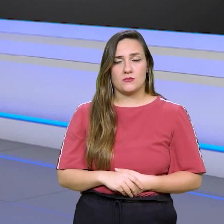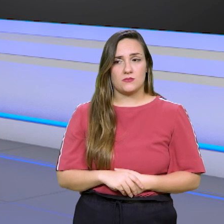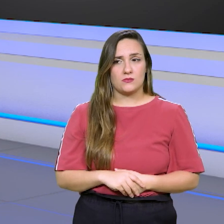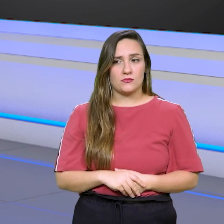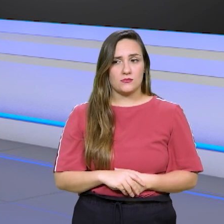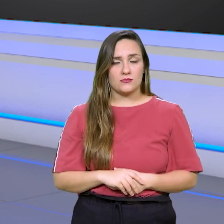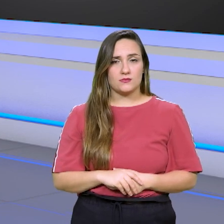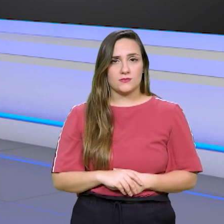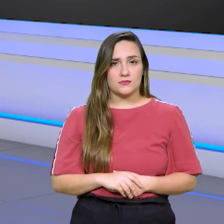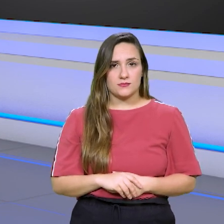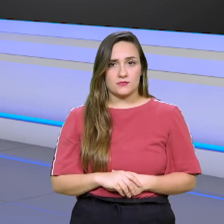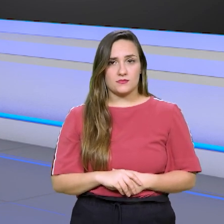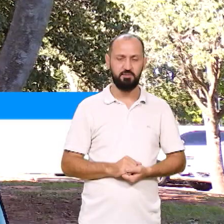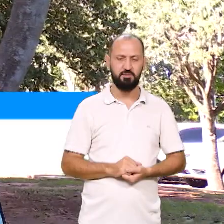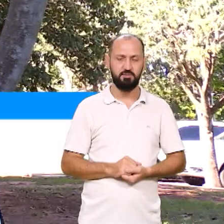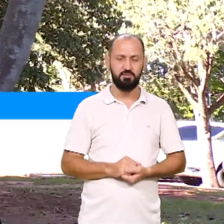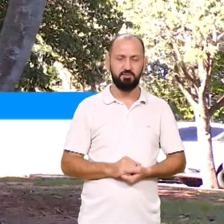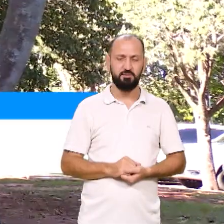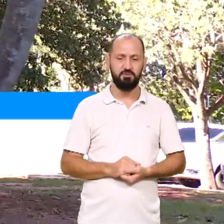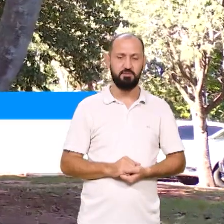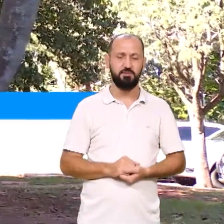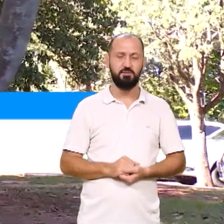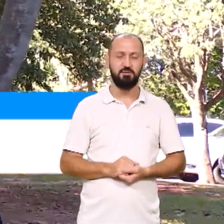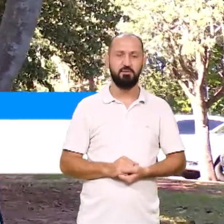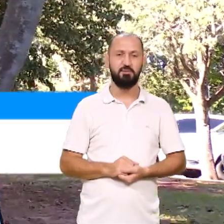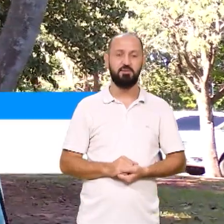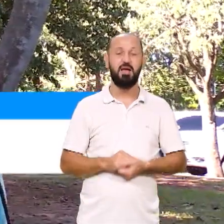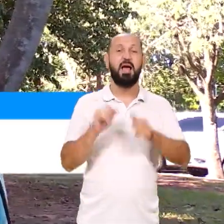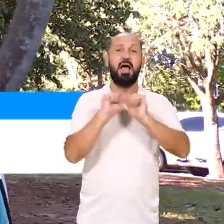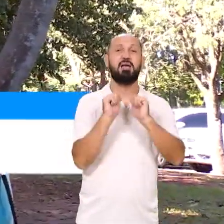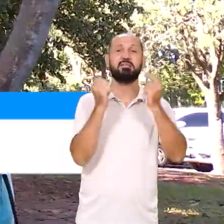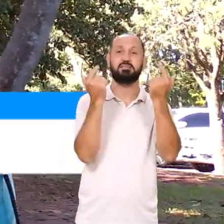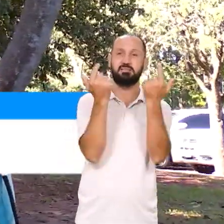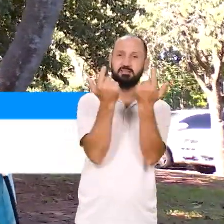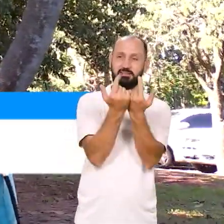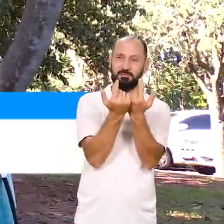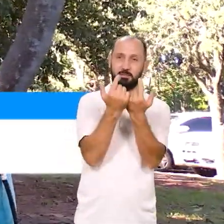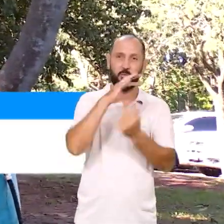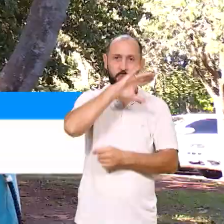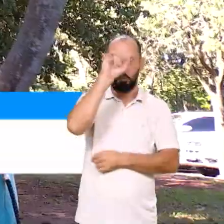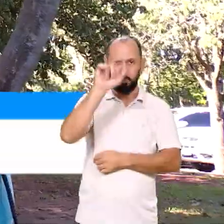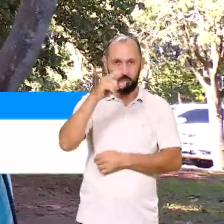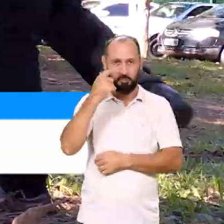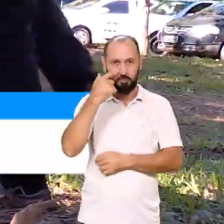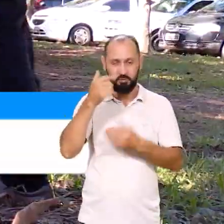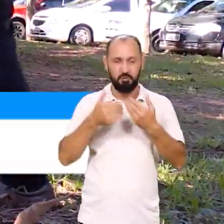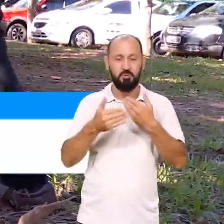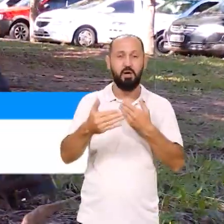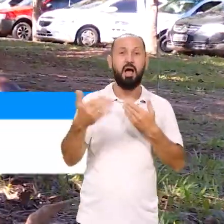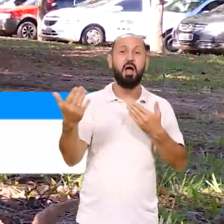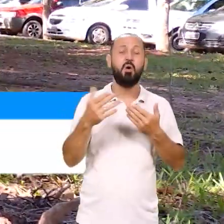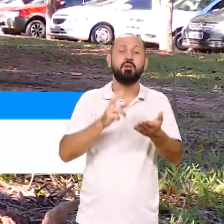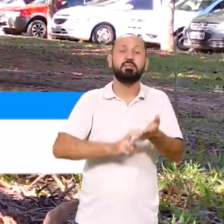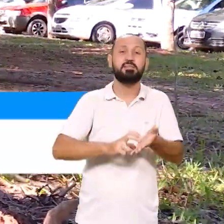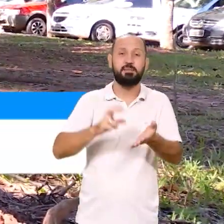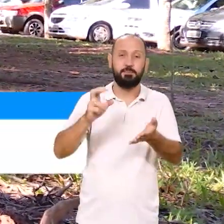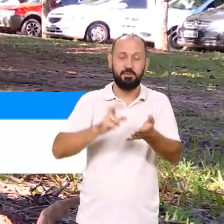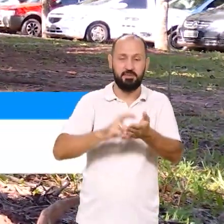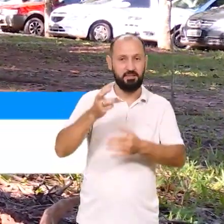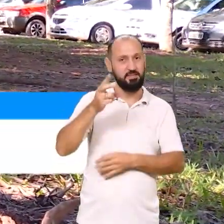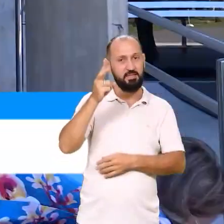que devemos ter com o meio ambiente. A Assembleia Legislativa de Mato Grosso do Sul comemorou na manhã